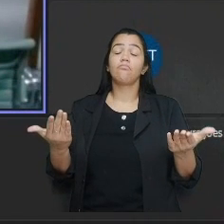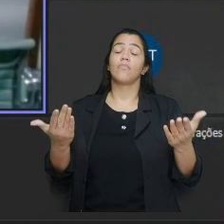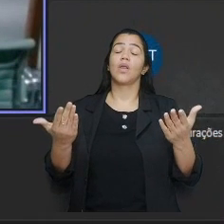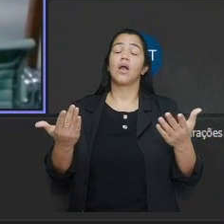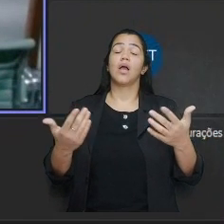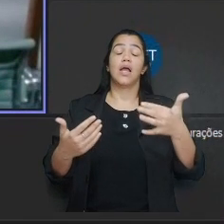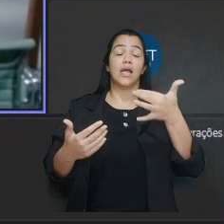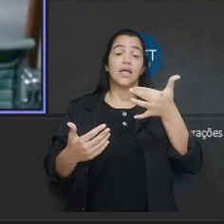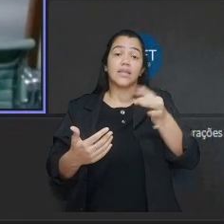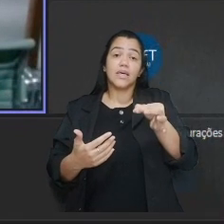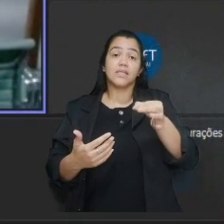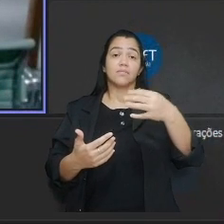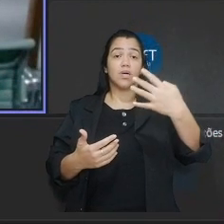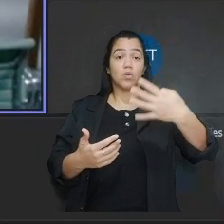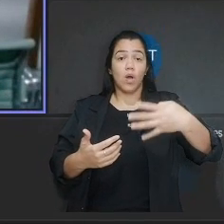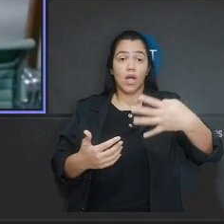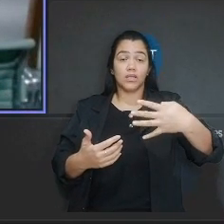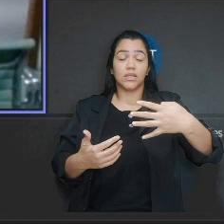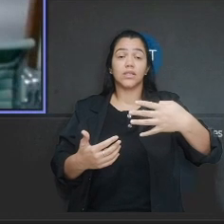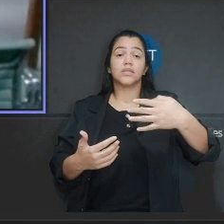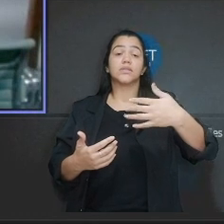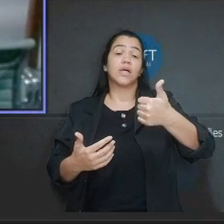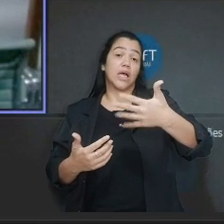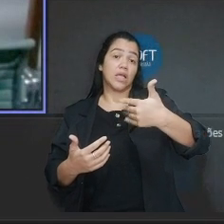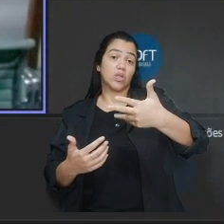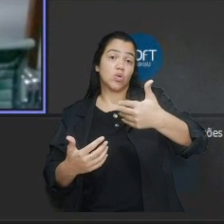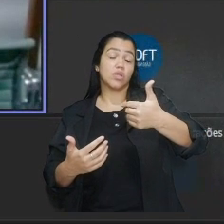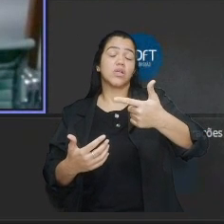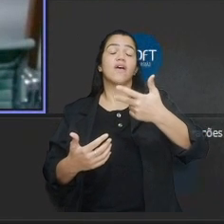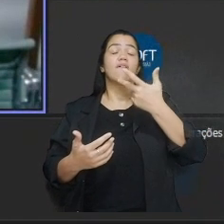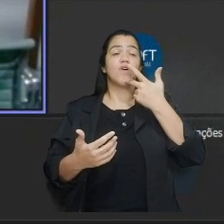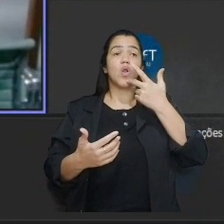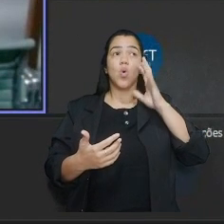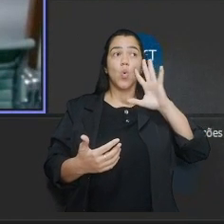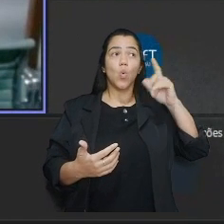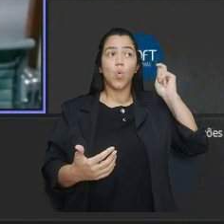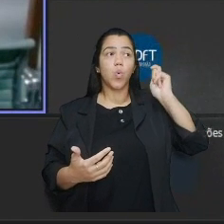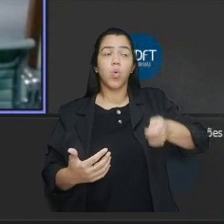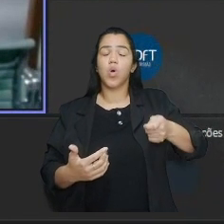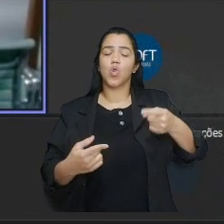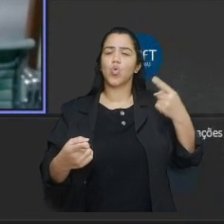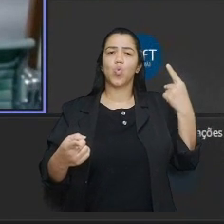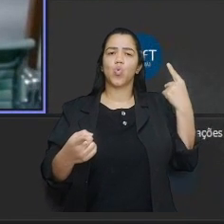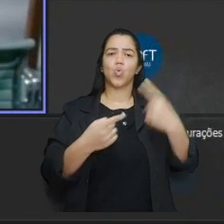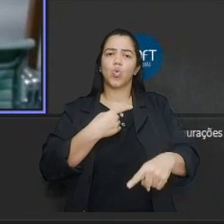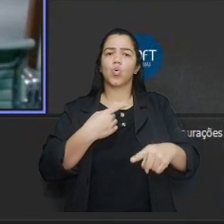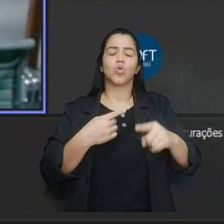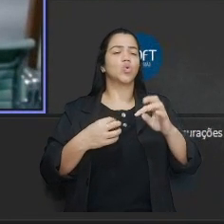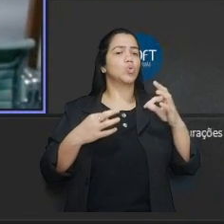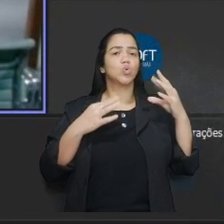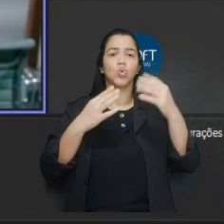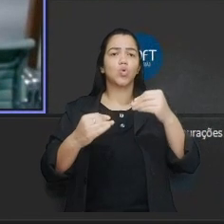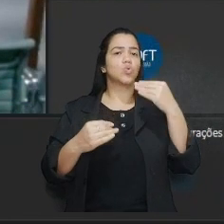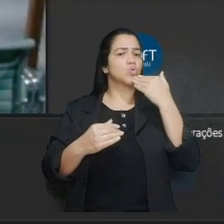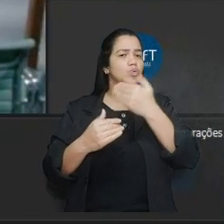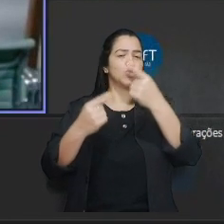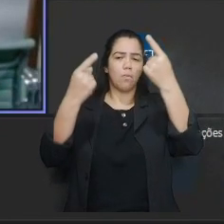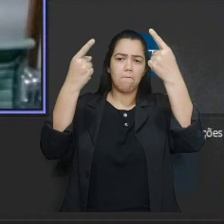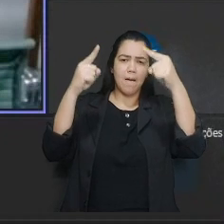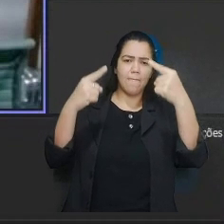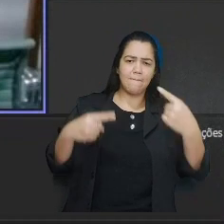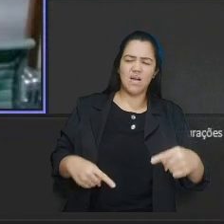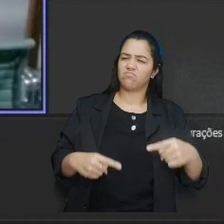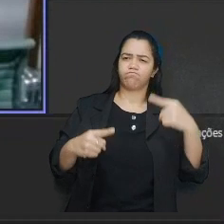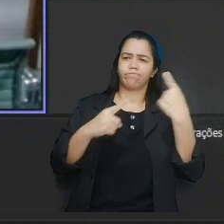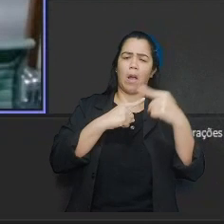tribunal. Então, a 14ª aqui de Brasília julgou improcedente todos